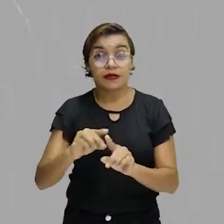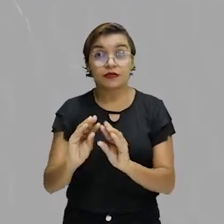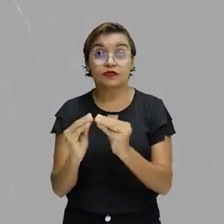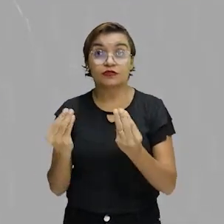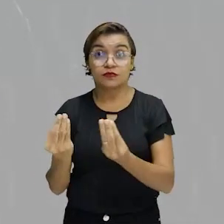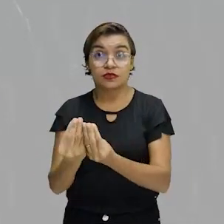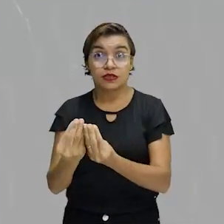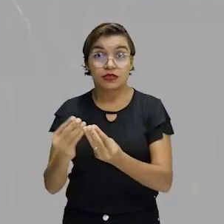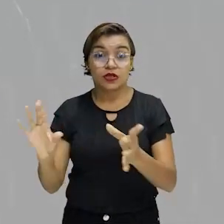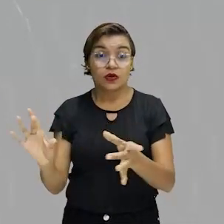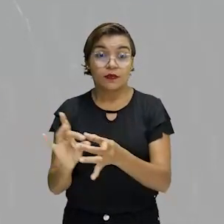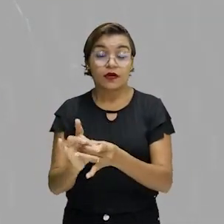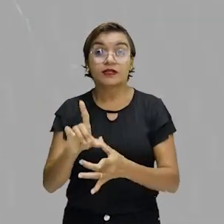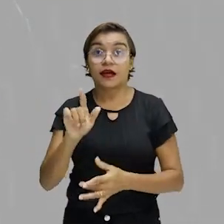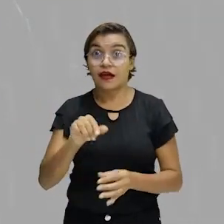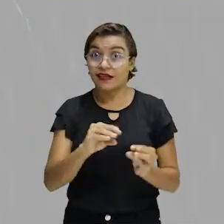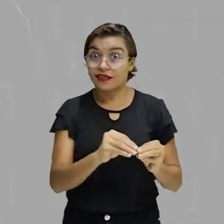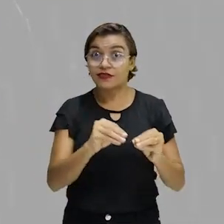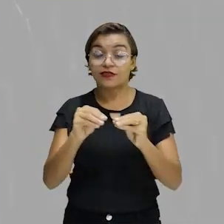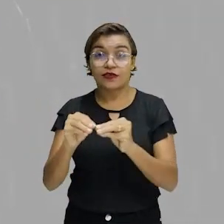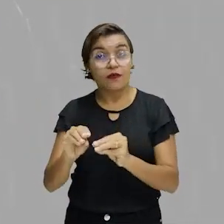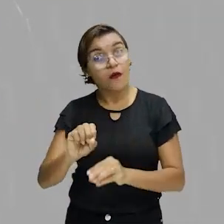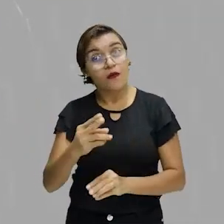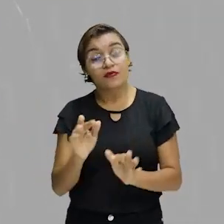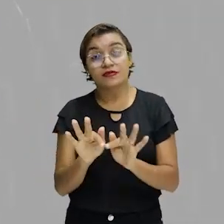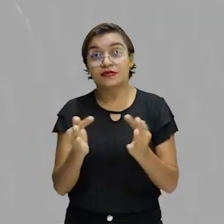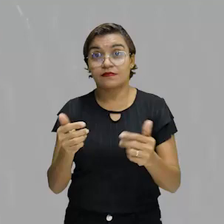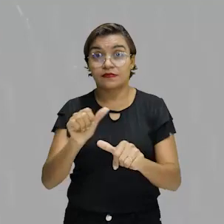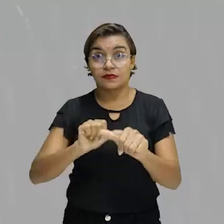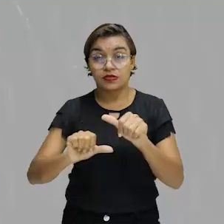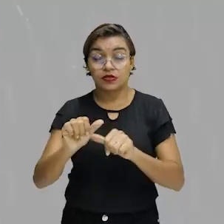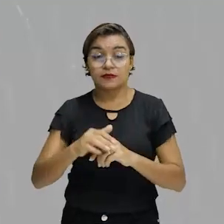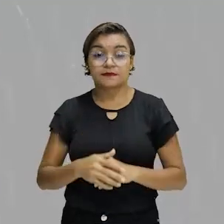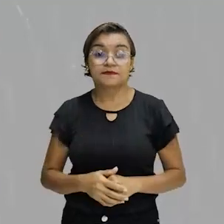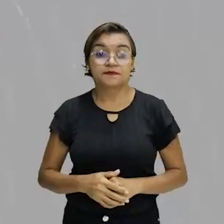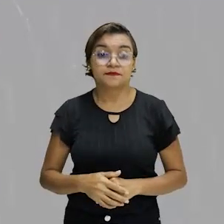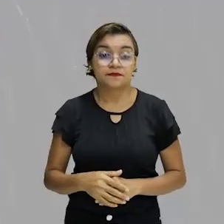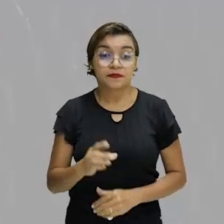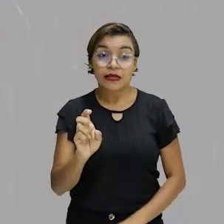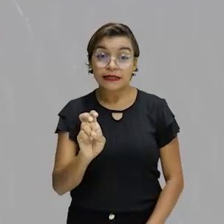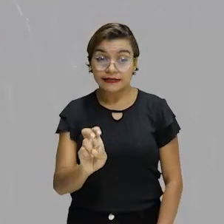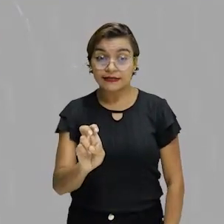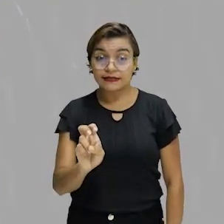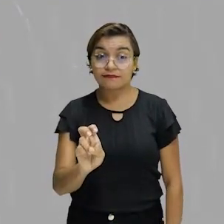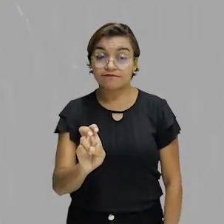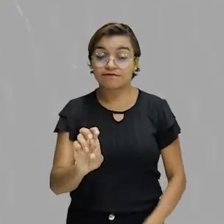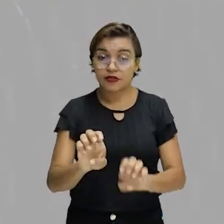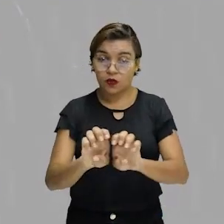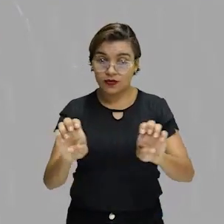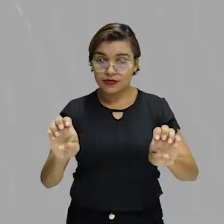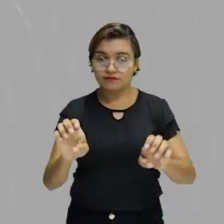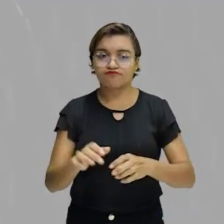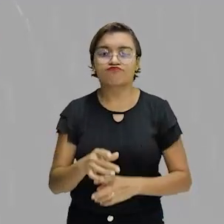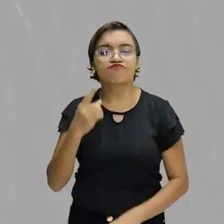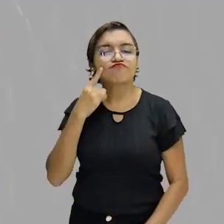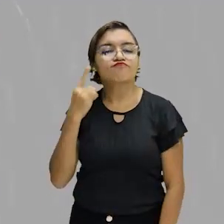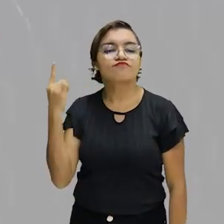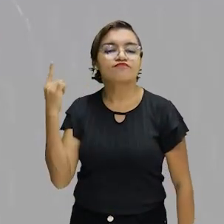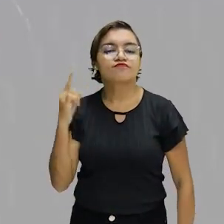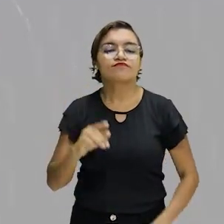de deslocamento ou simples troca por fim a quinta equação eu tenho